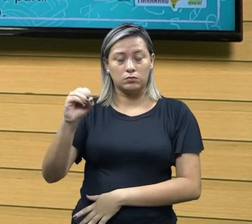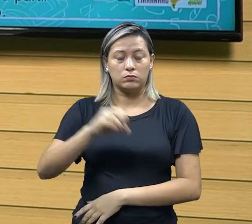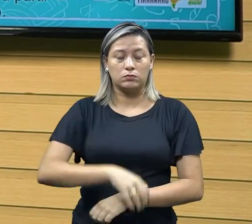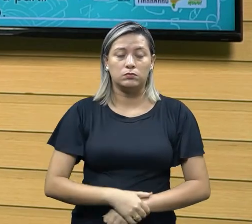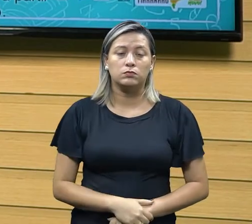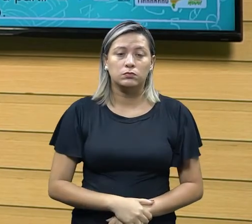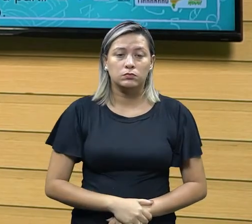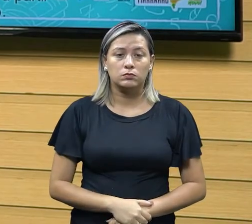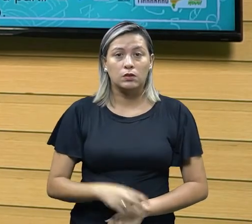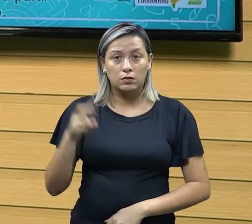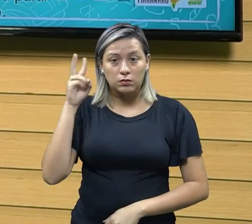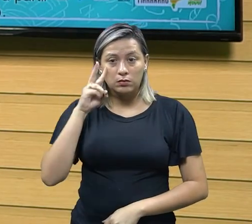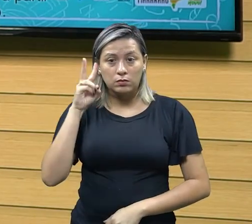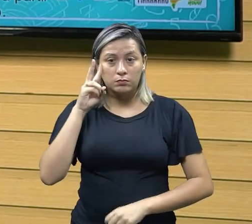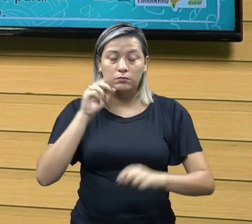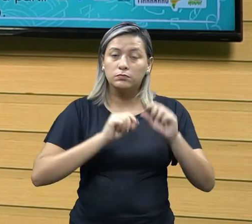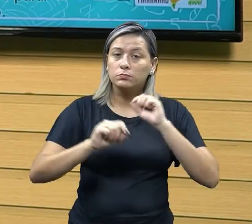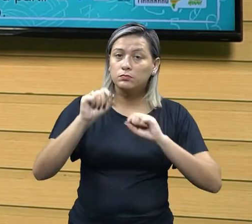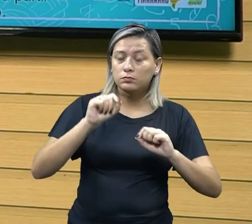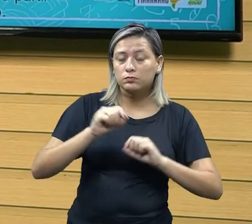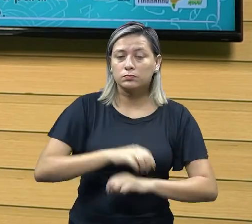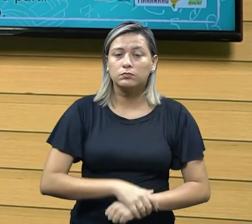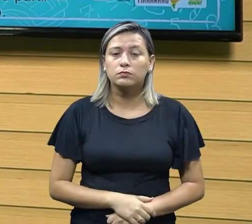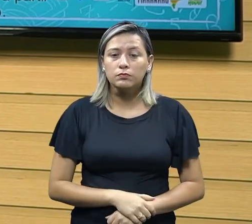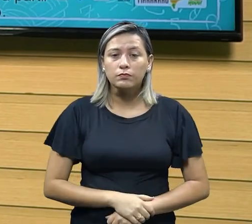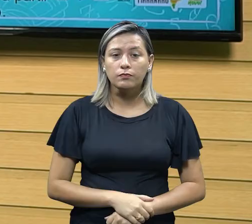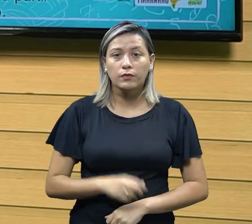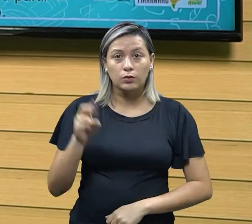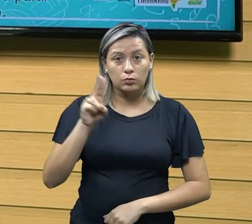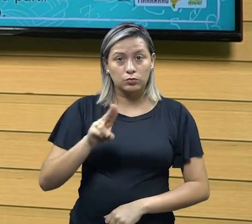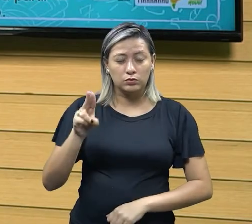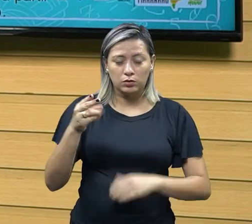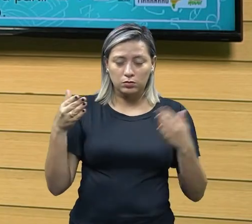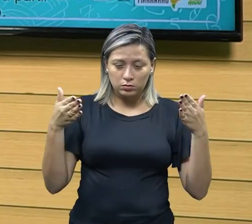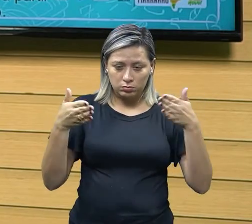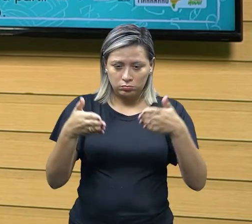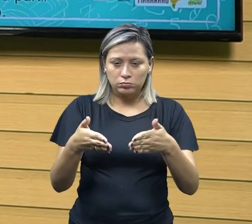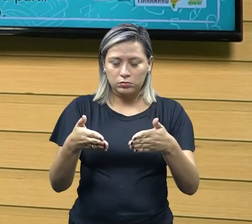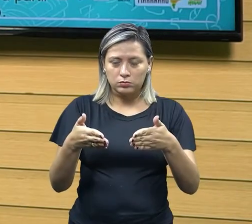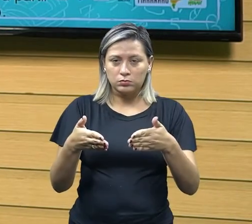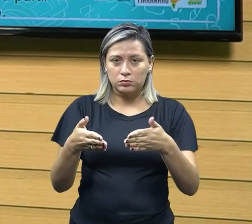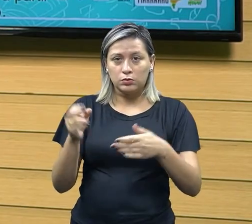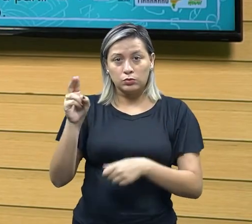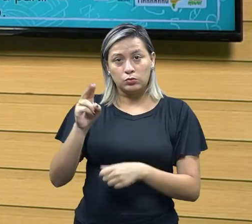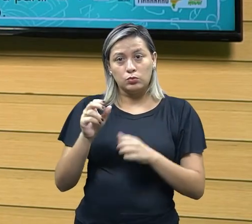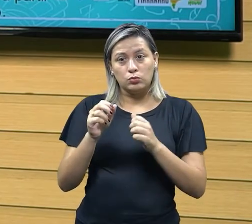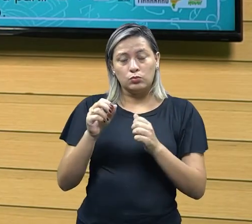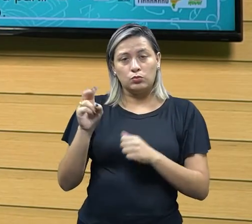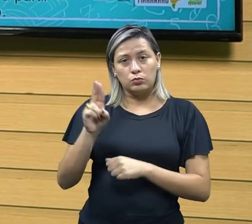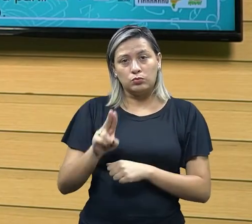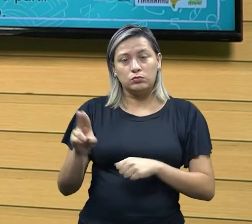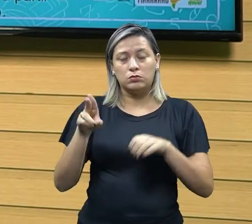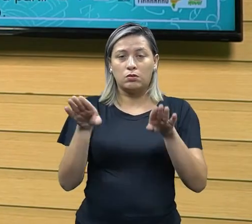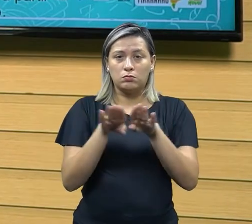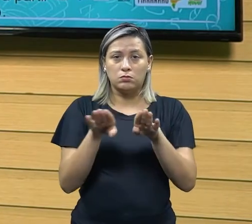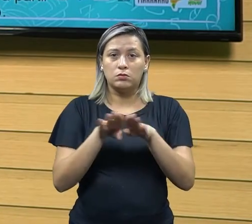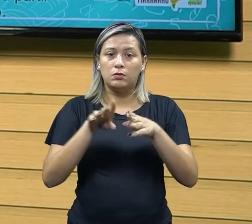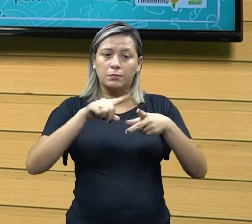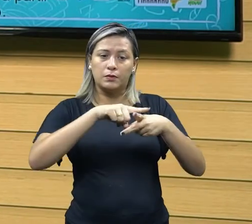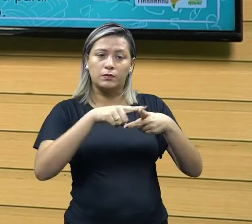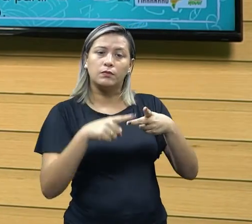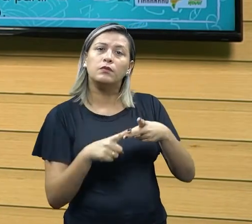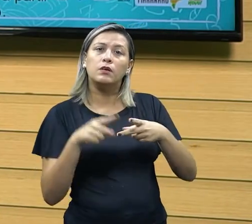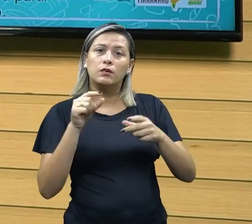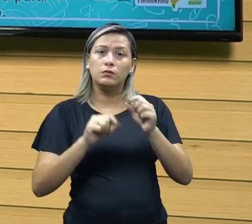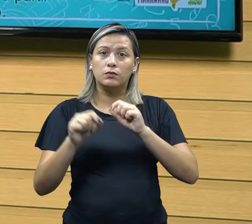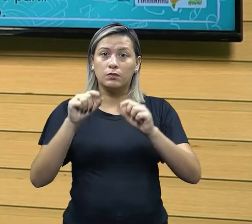arco na abertura. Lembrando que quando é pelo centro, formando com o ângulo, obviamente,